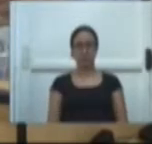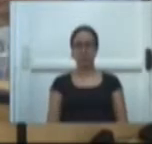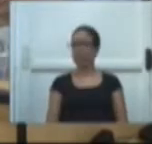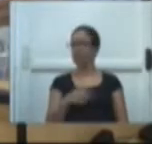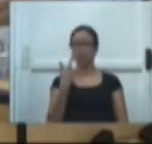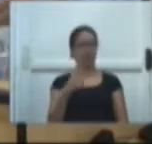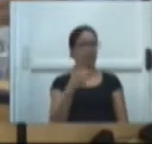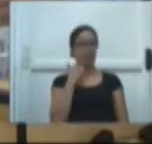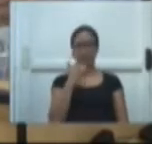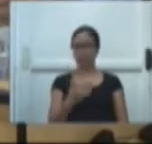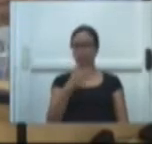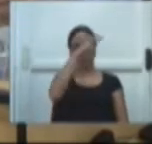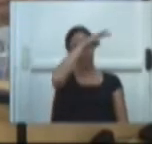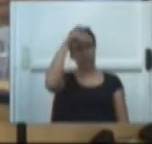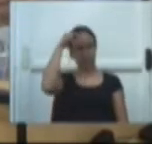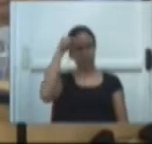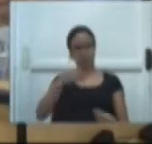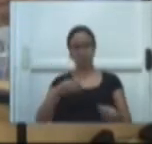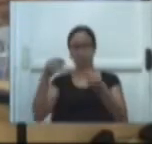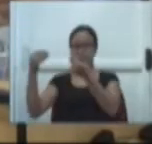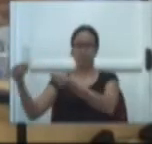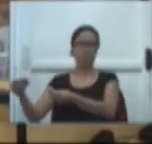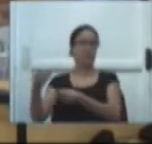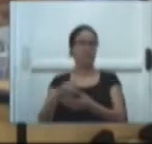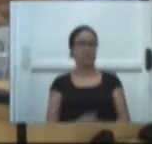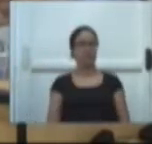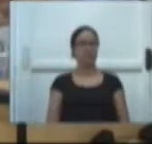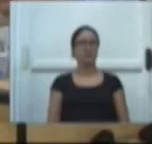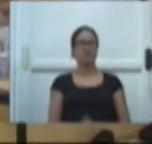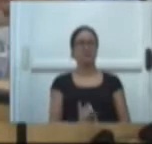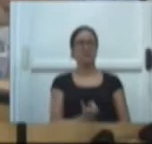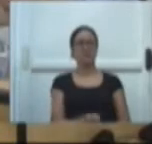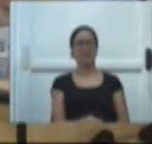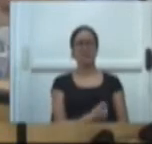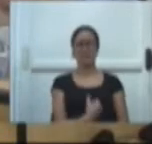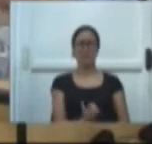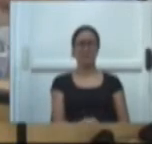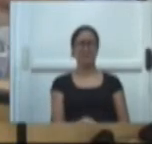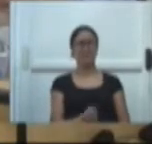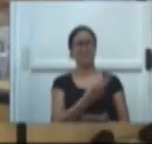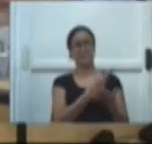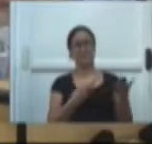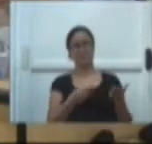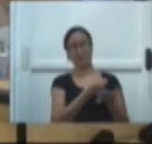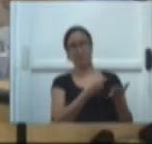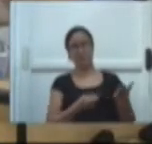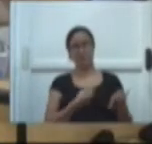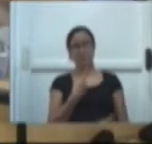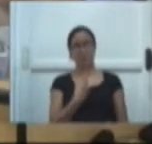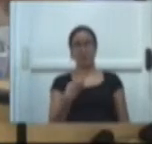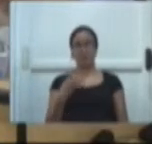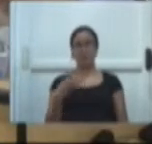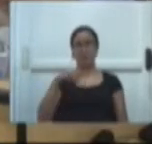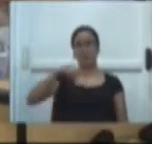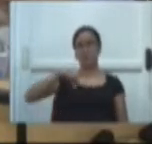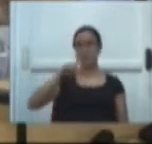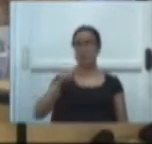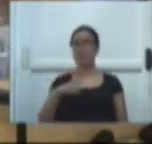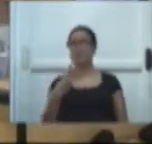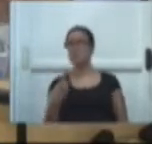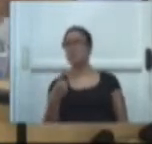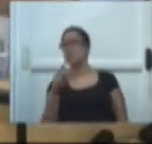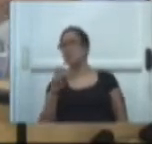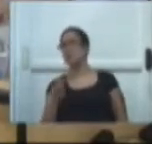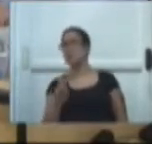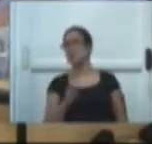Não havendo, encaminhe-se ao Executivo. Requerimento 149/2015. Autor, vereador José Couto de